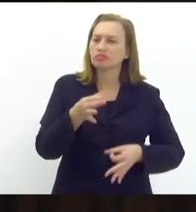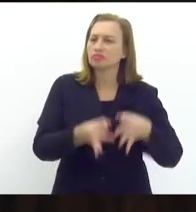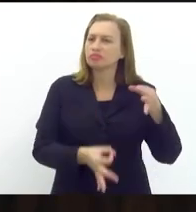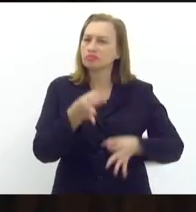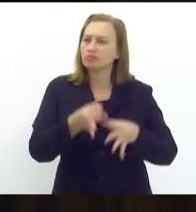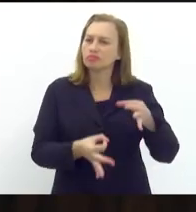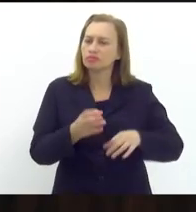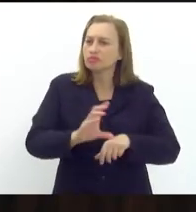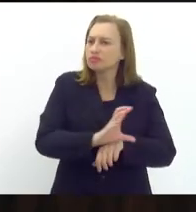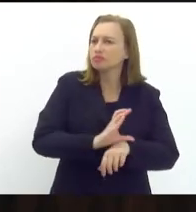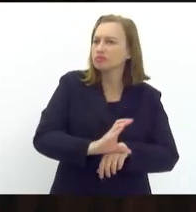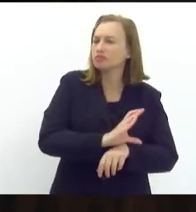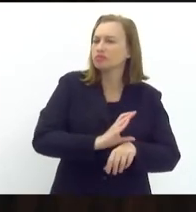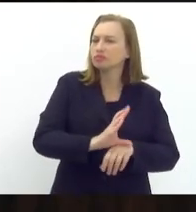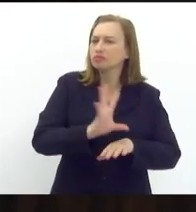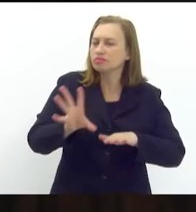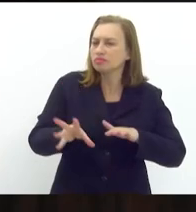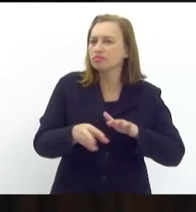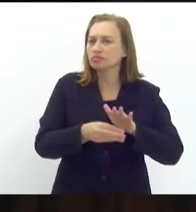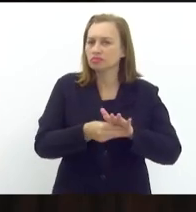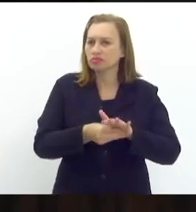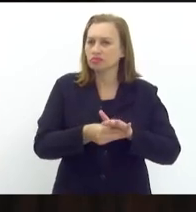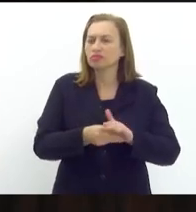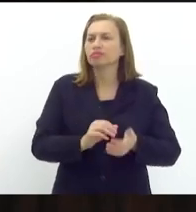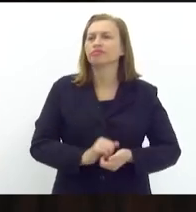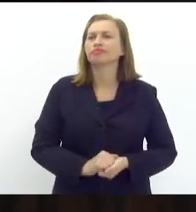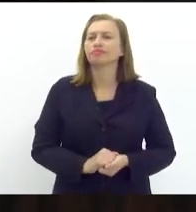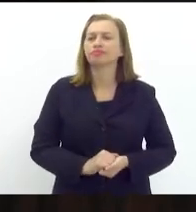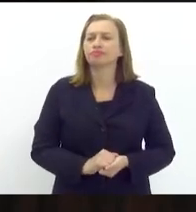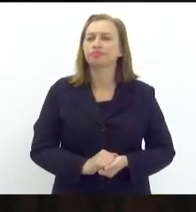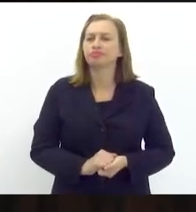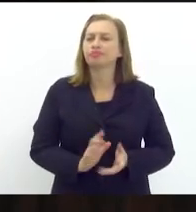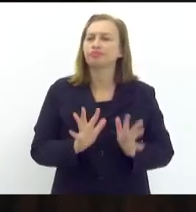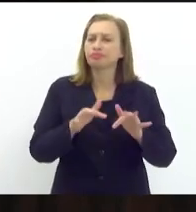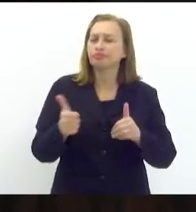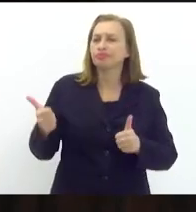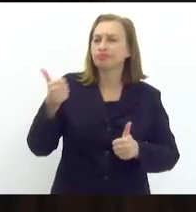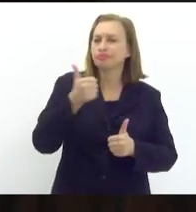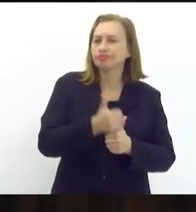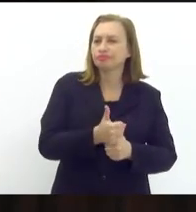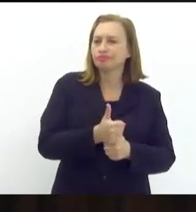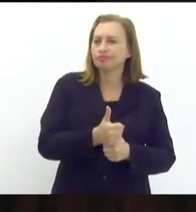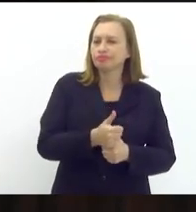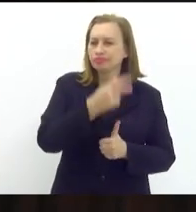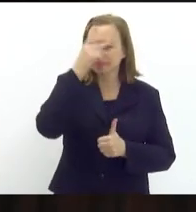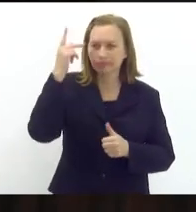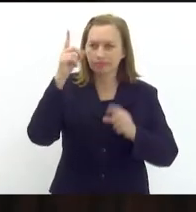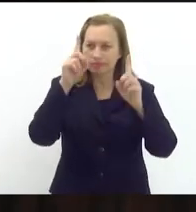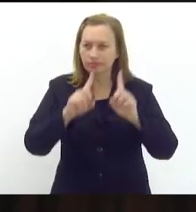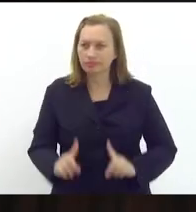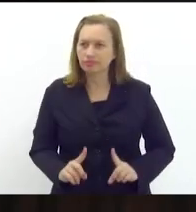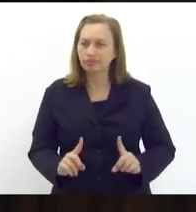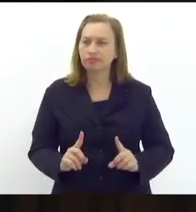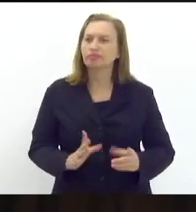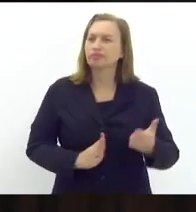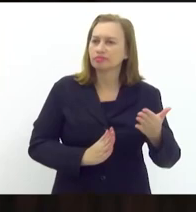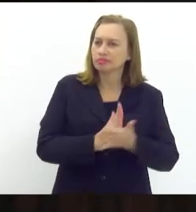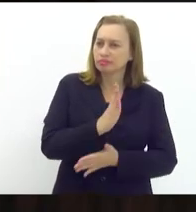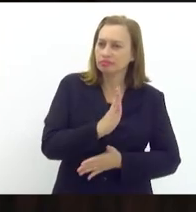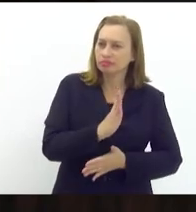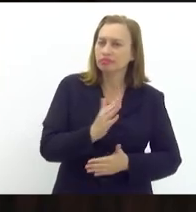constitucionalidade com emendas concluindo por substitutivo da pessoa com deficiência favorável